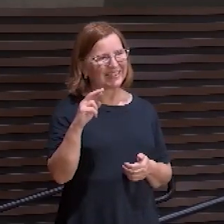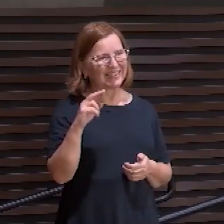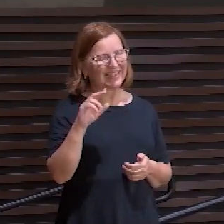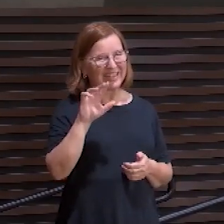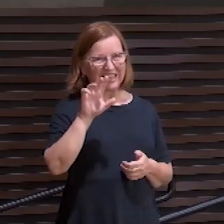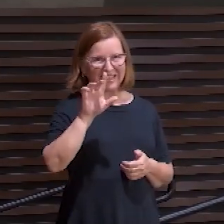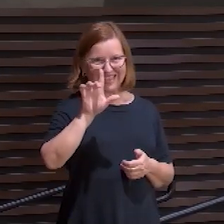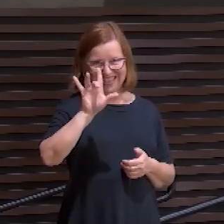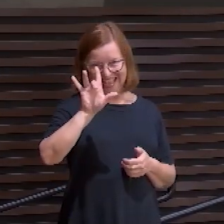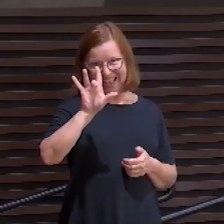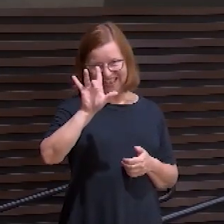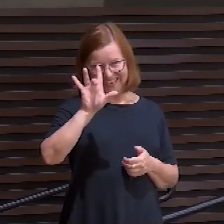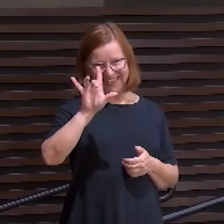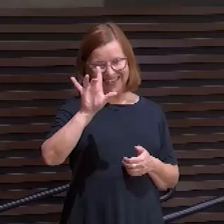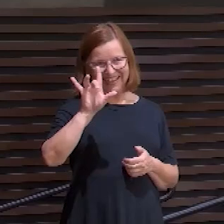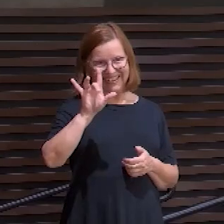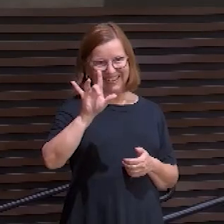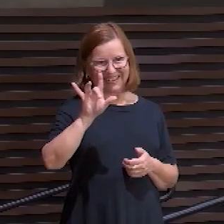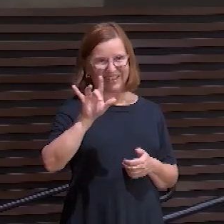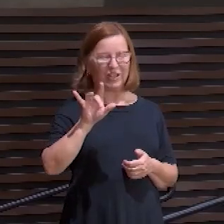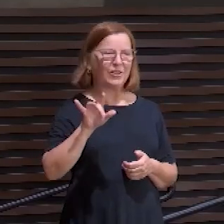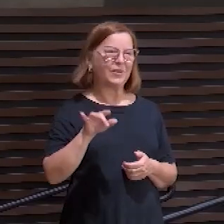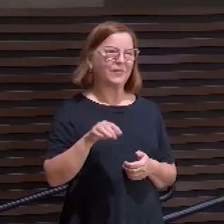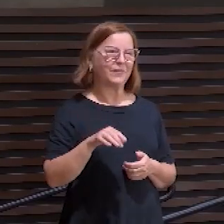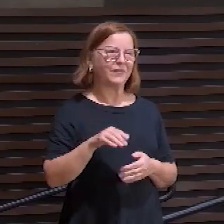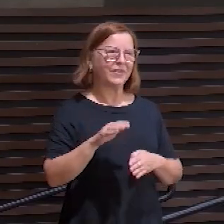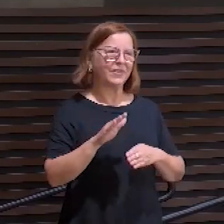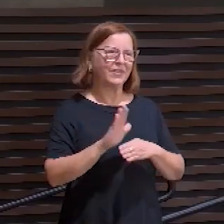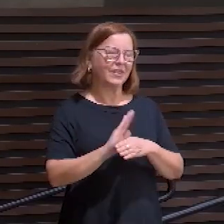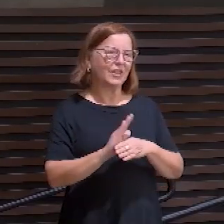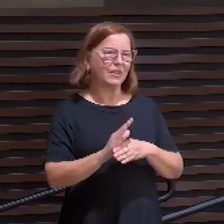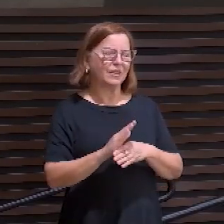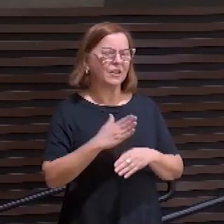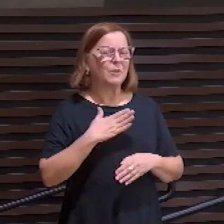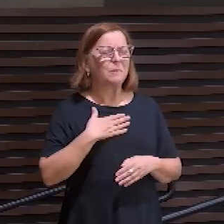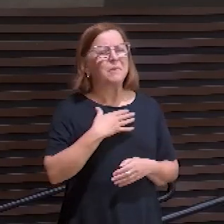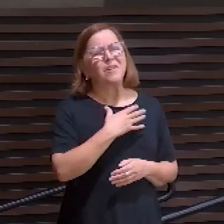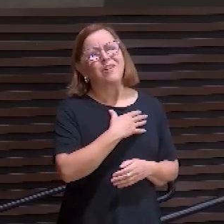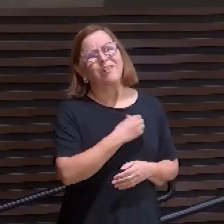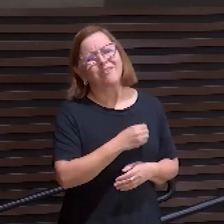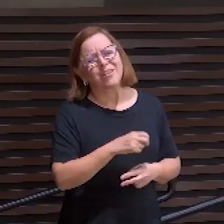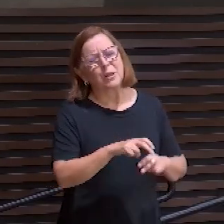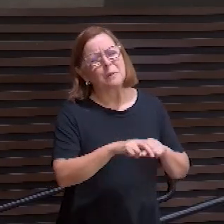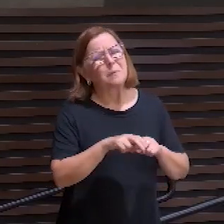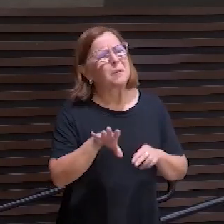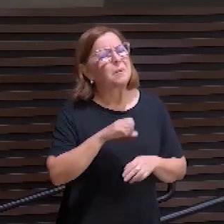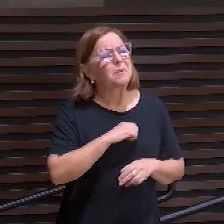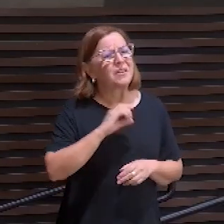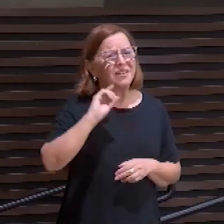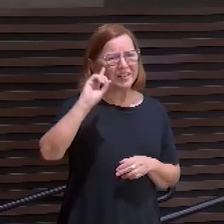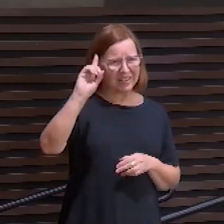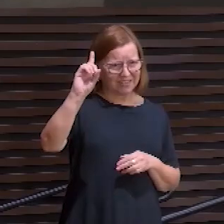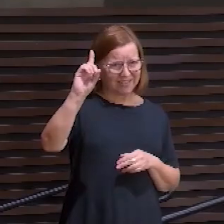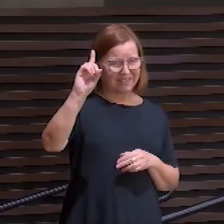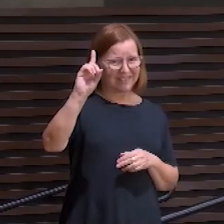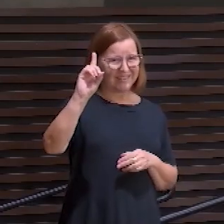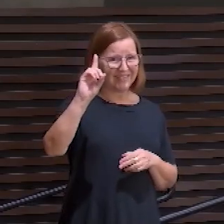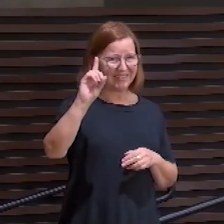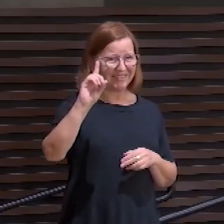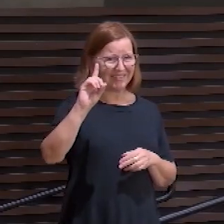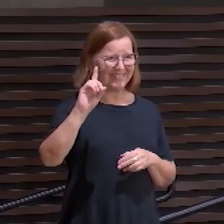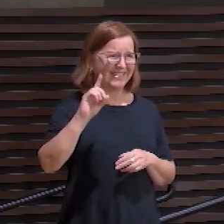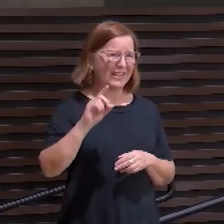Instagram, no Vale Estreito. Digo, meu filho, por amor de Deus, caça outro melhor para